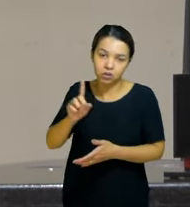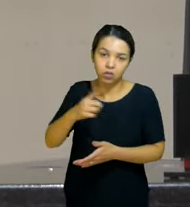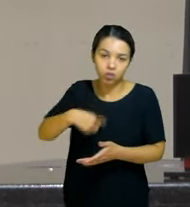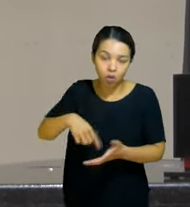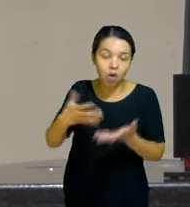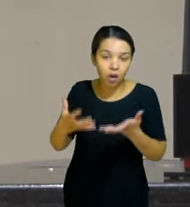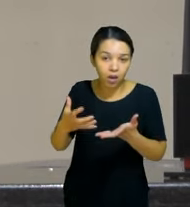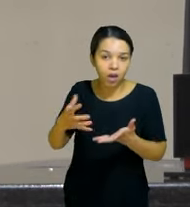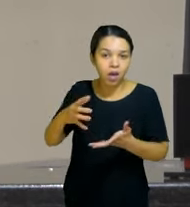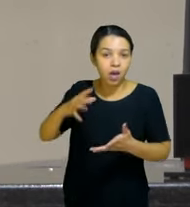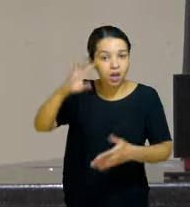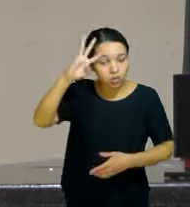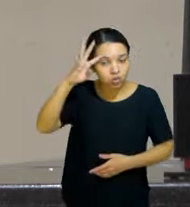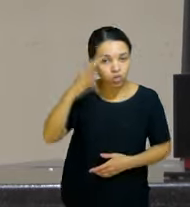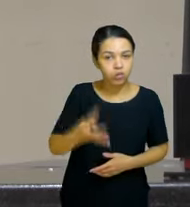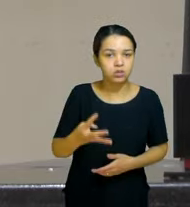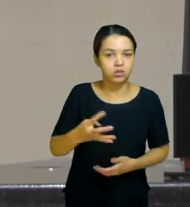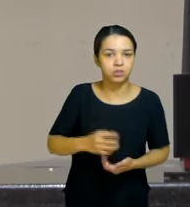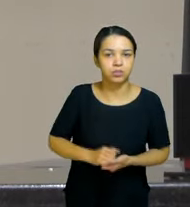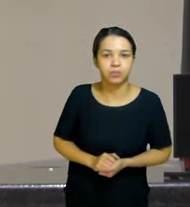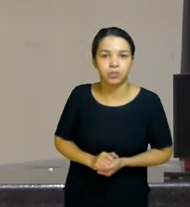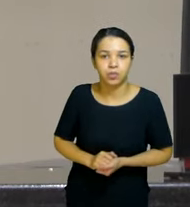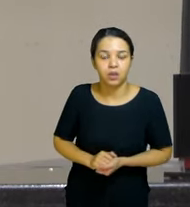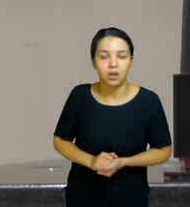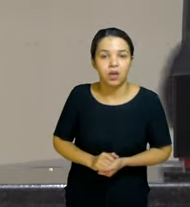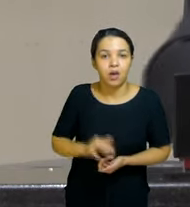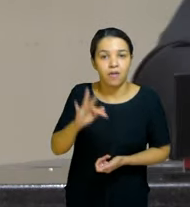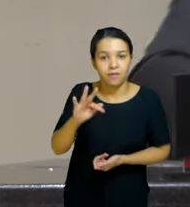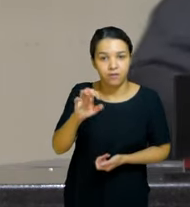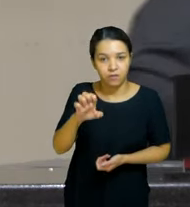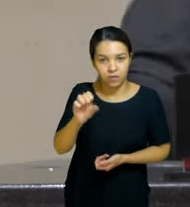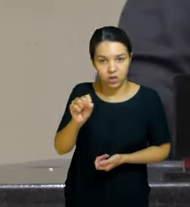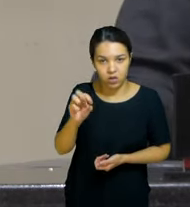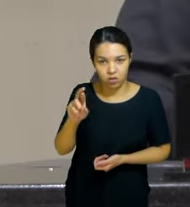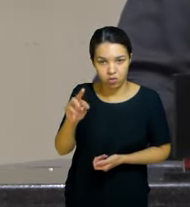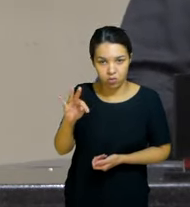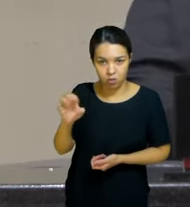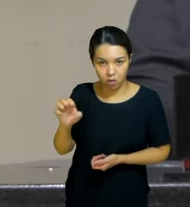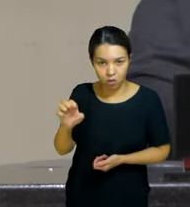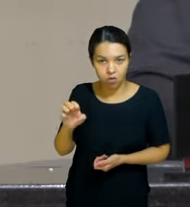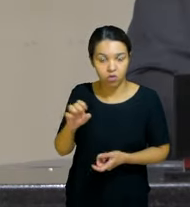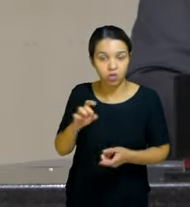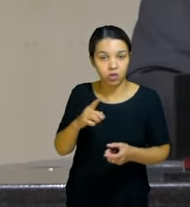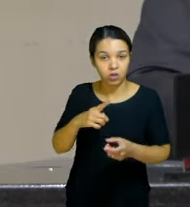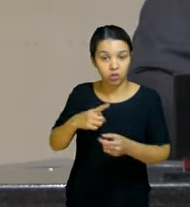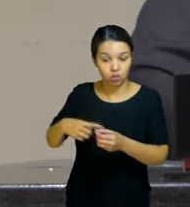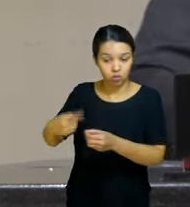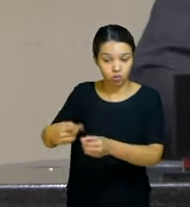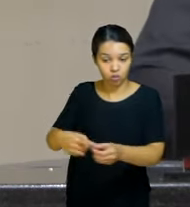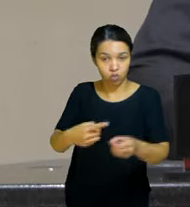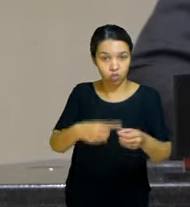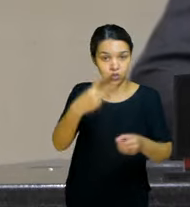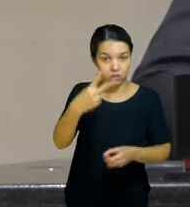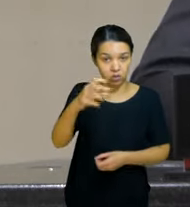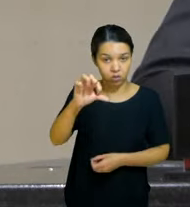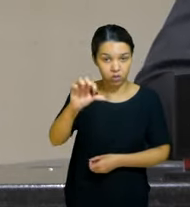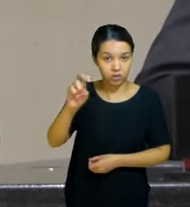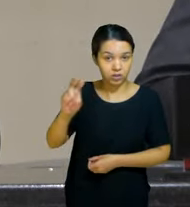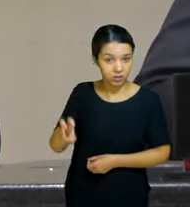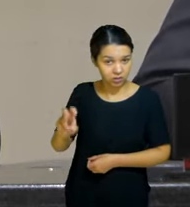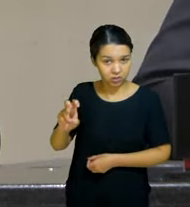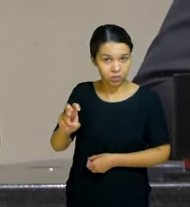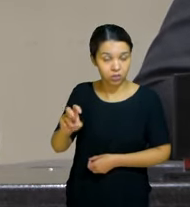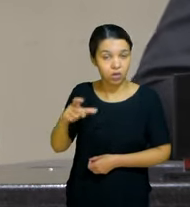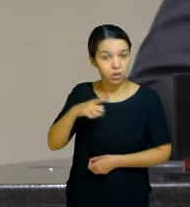A FESPORT Santa Catarina, ela atende os 295 municípios catarinenses, ela realiza muitos